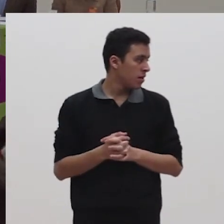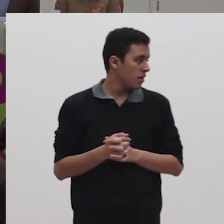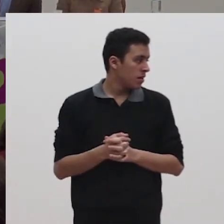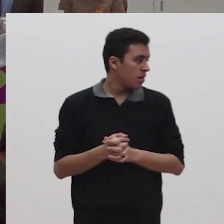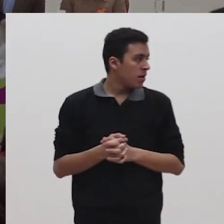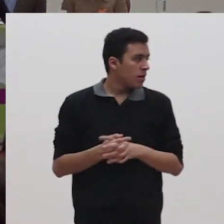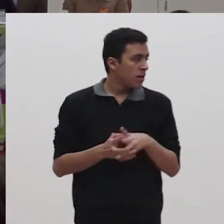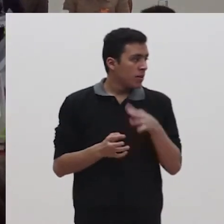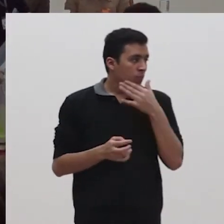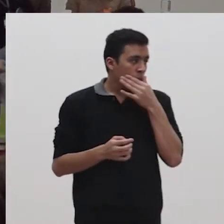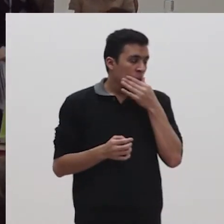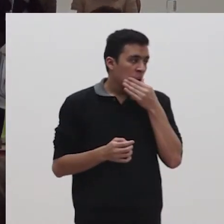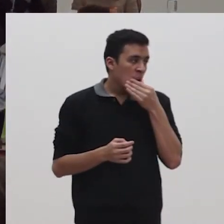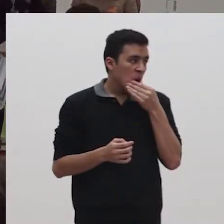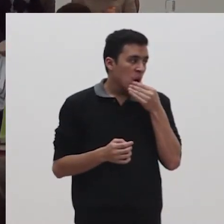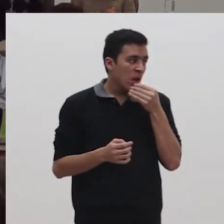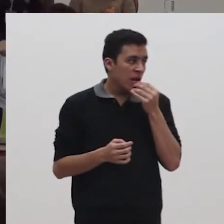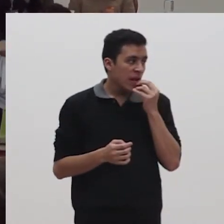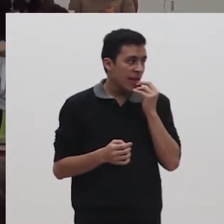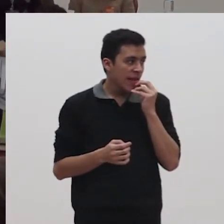aqui.